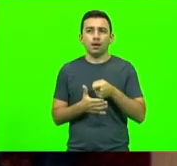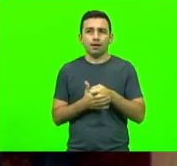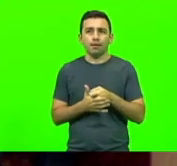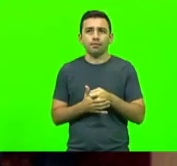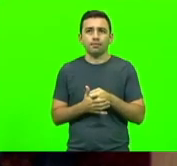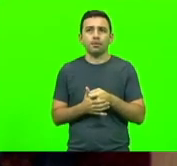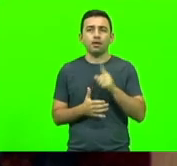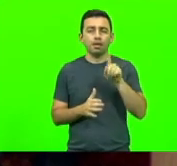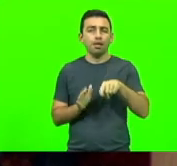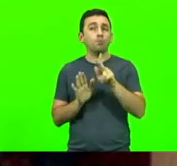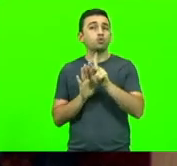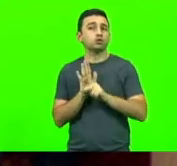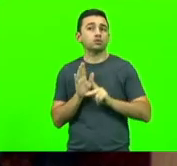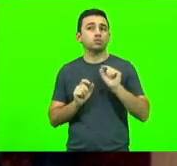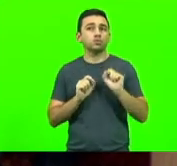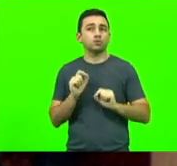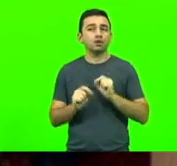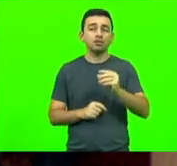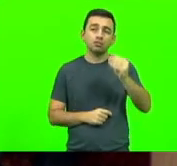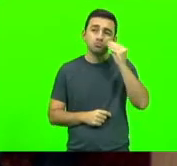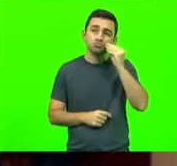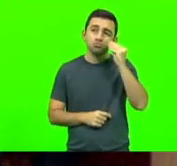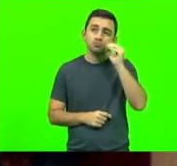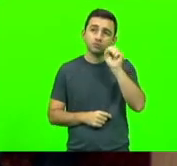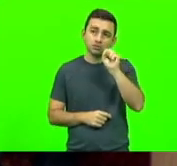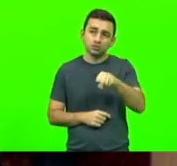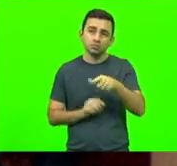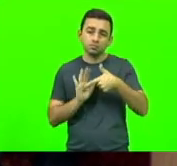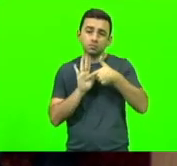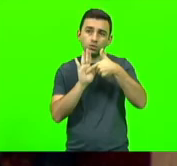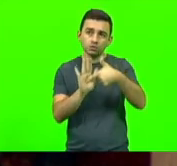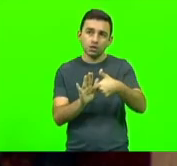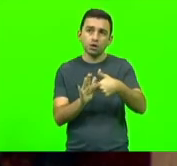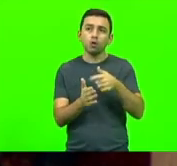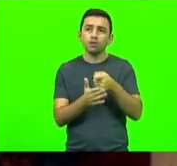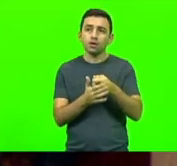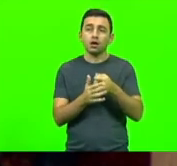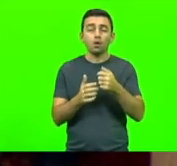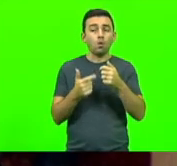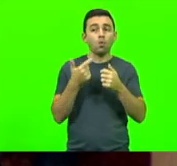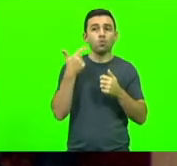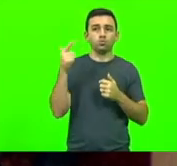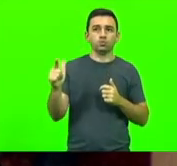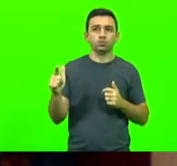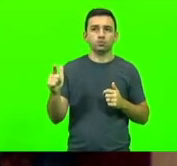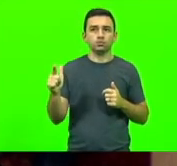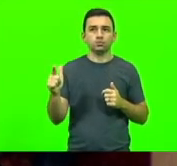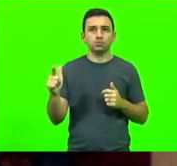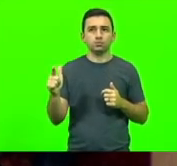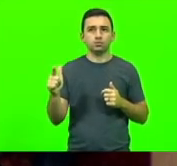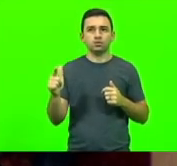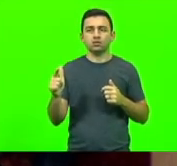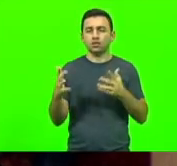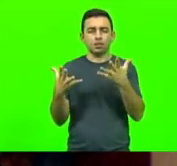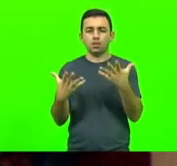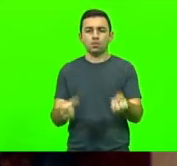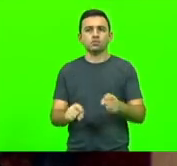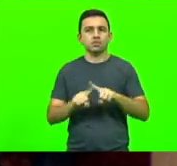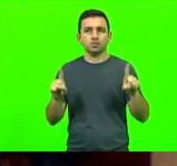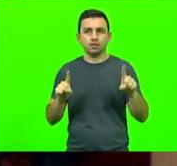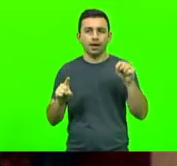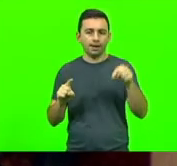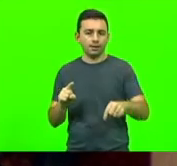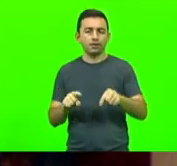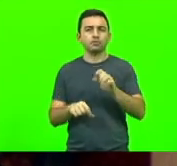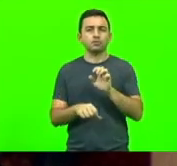É um projeto que tenta, sim, imputar obrigações a terceiros. E isto não é admissível num Estado livre